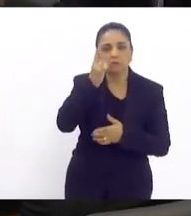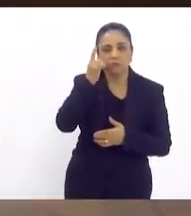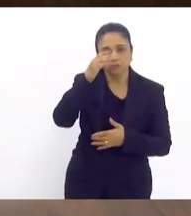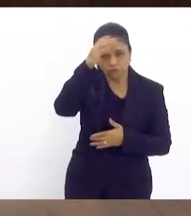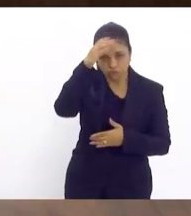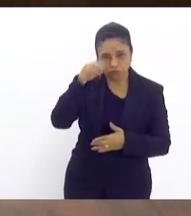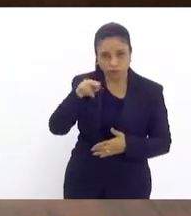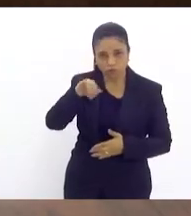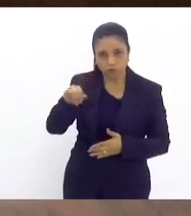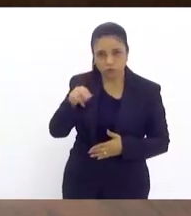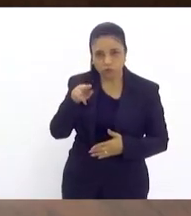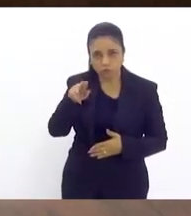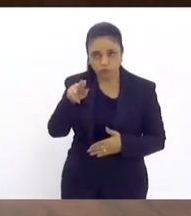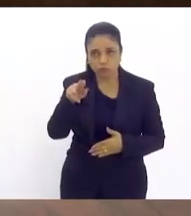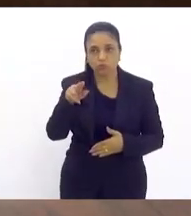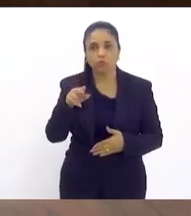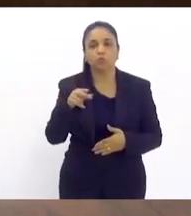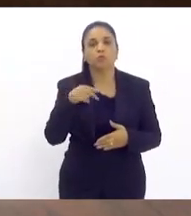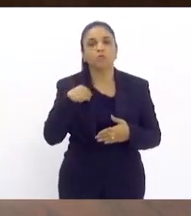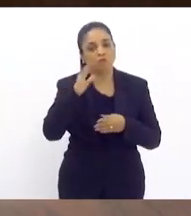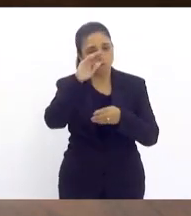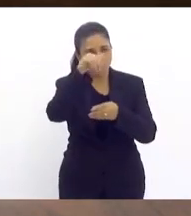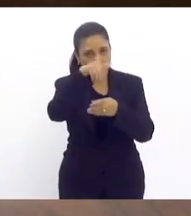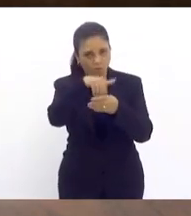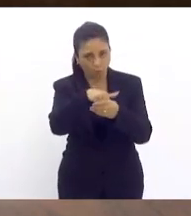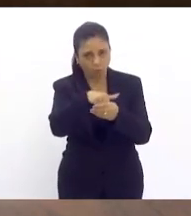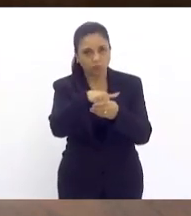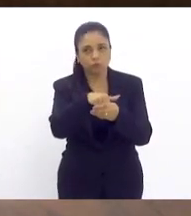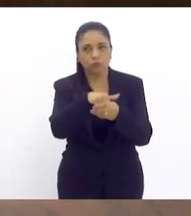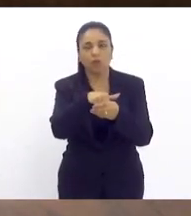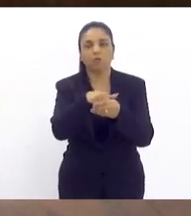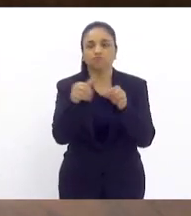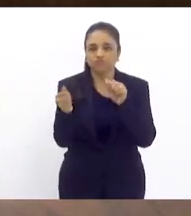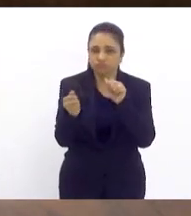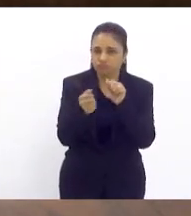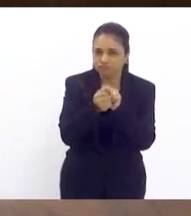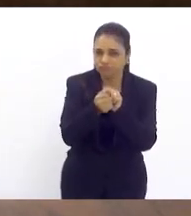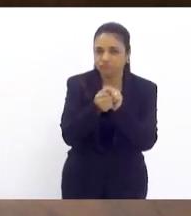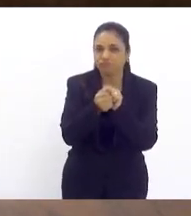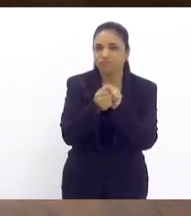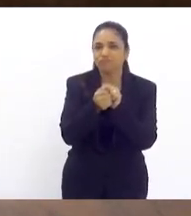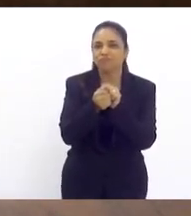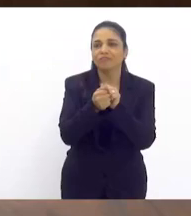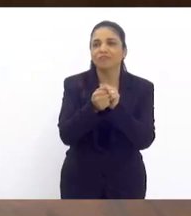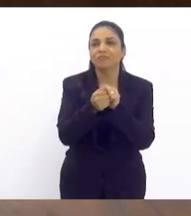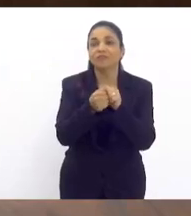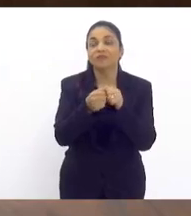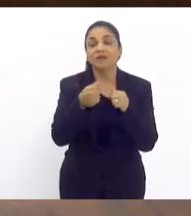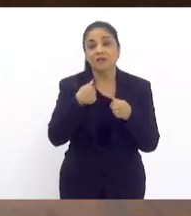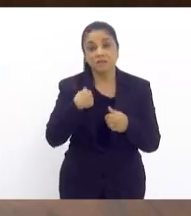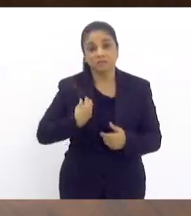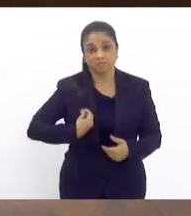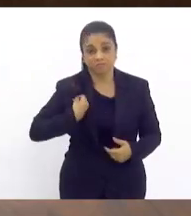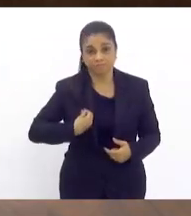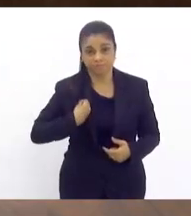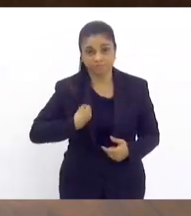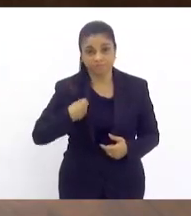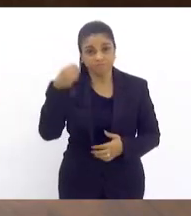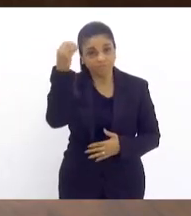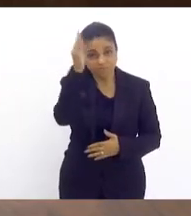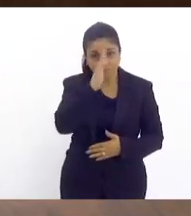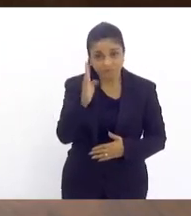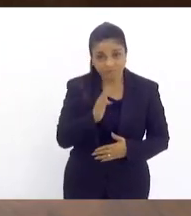tia Ju pela proposição já dizia que vou votar em conjunto pelo seguinte fato a gente vive aqui no Brasil